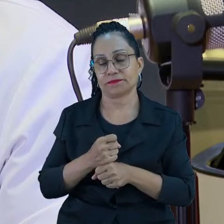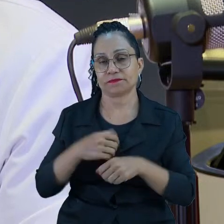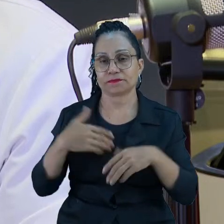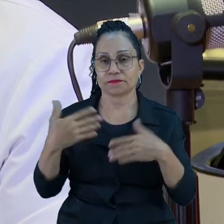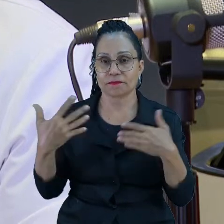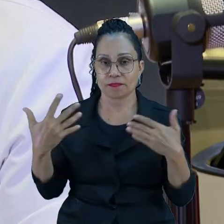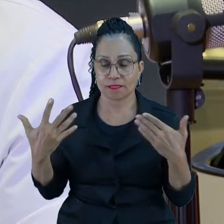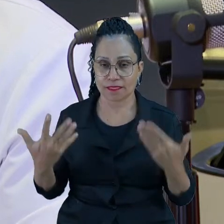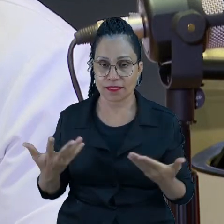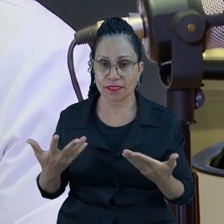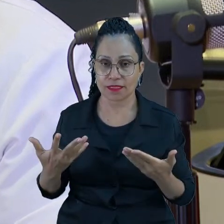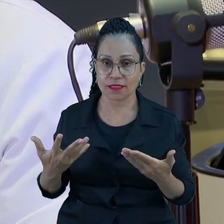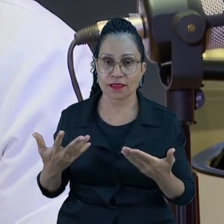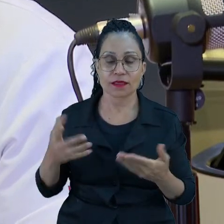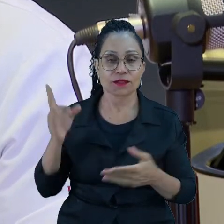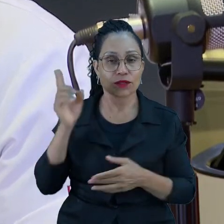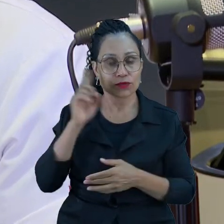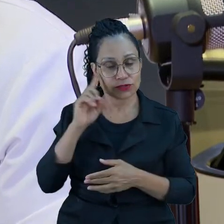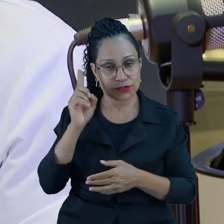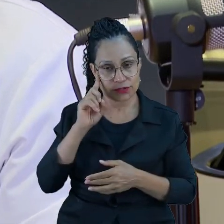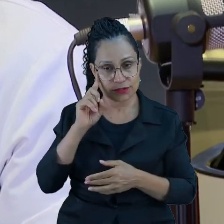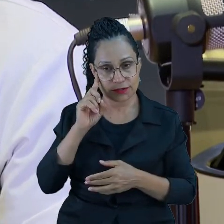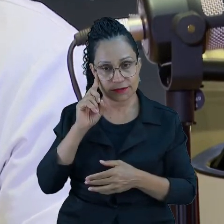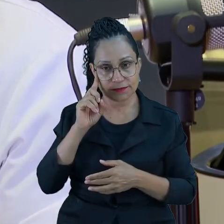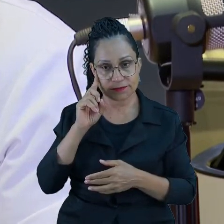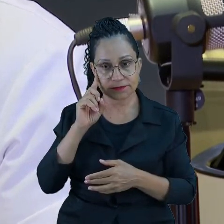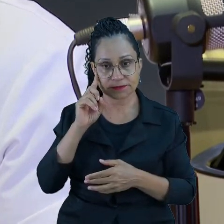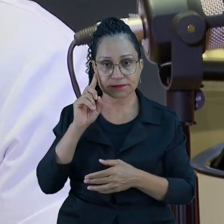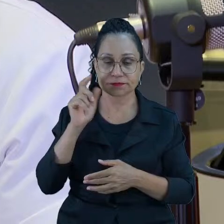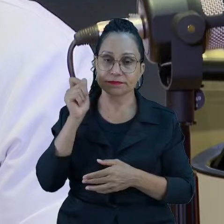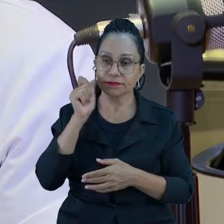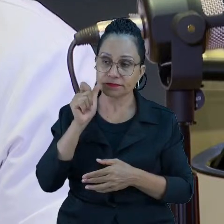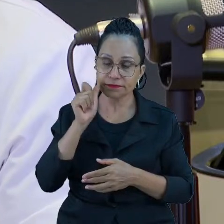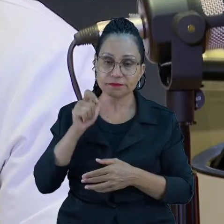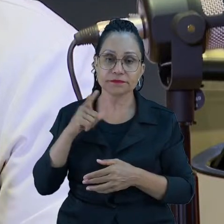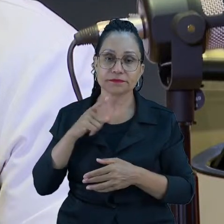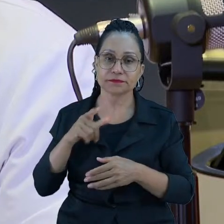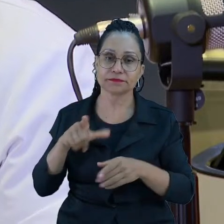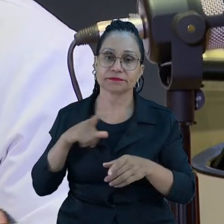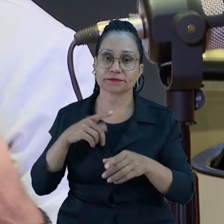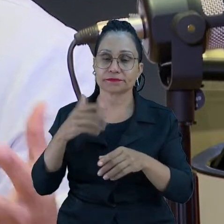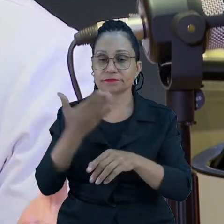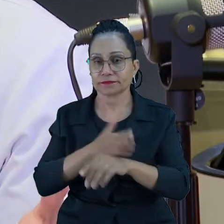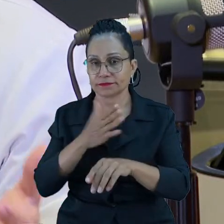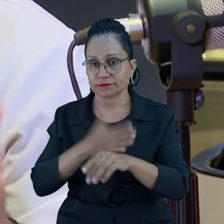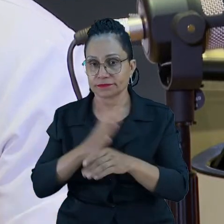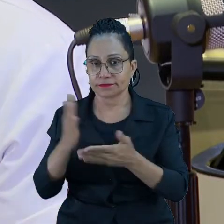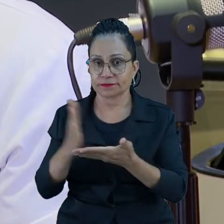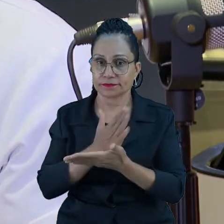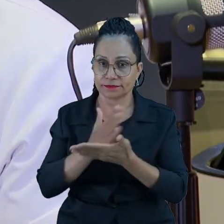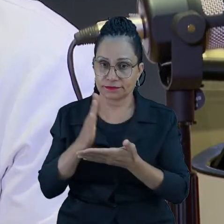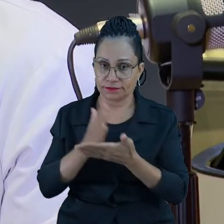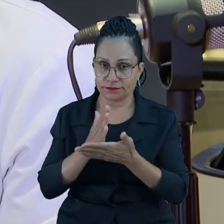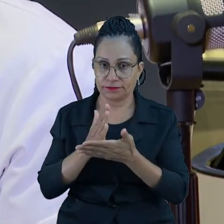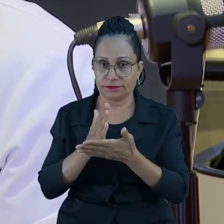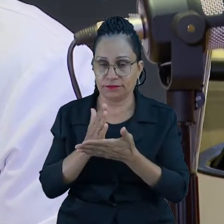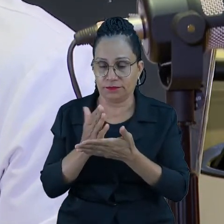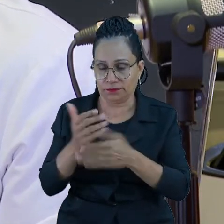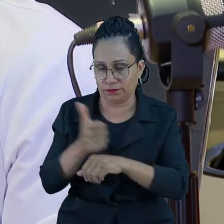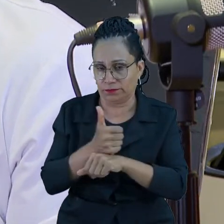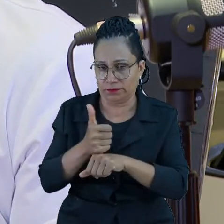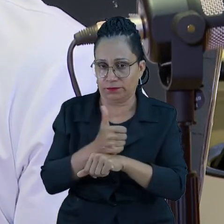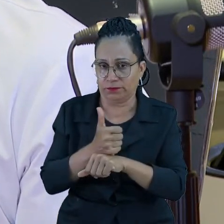parte do nosso dia a dia. As meninas recebem treinamento, então a gente já convidou alguns profissionais de fora para dar